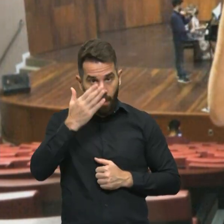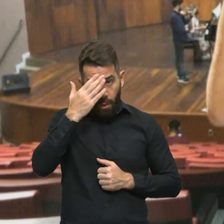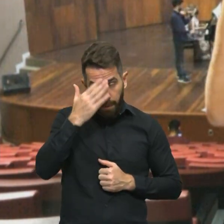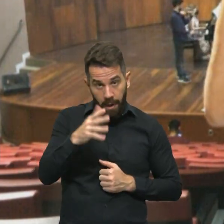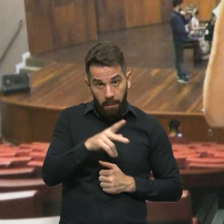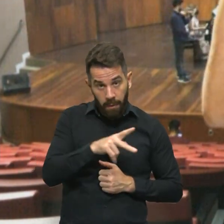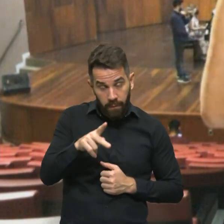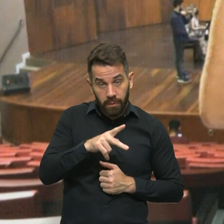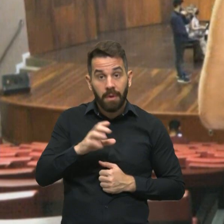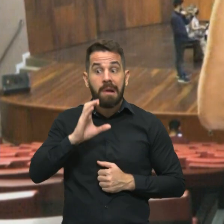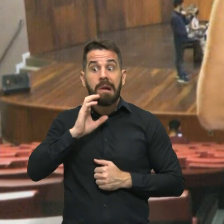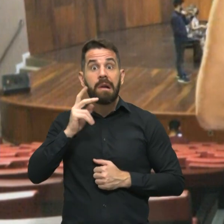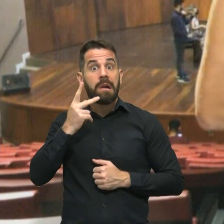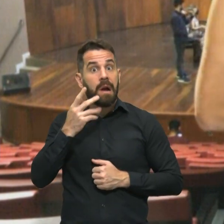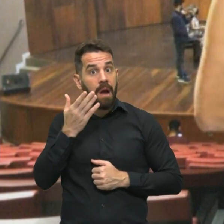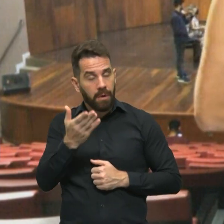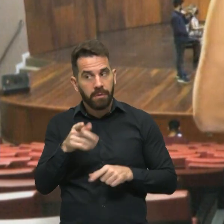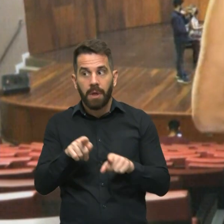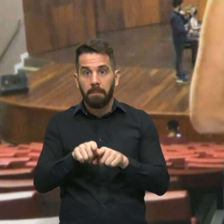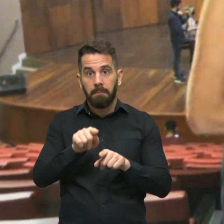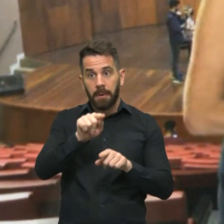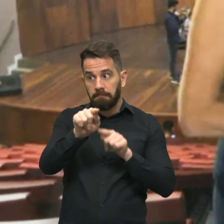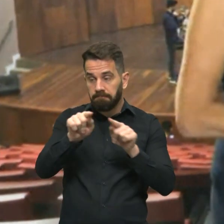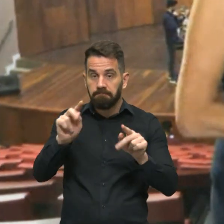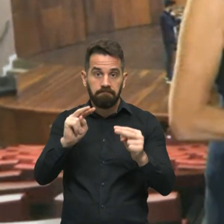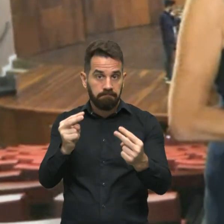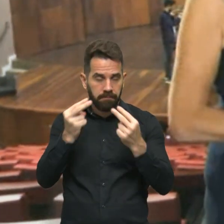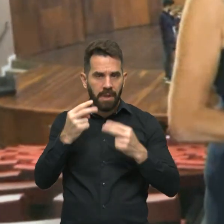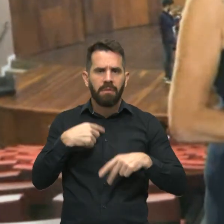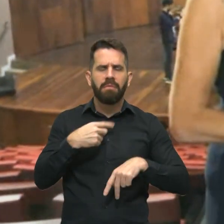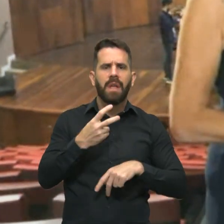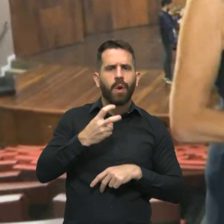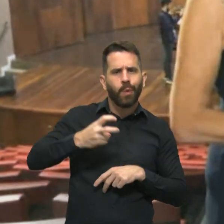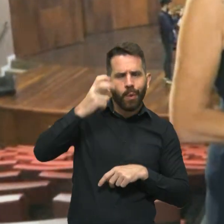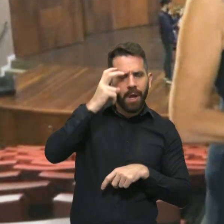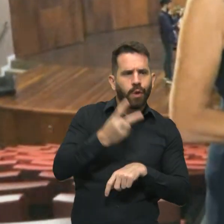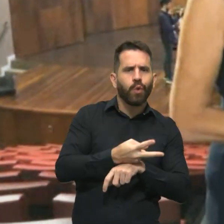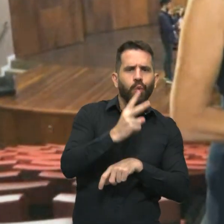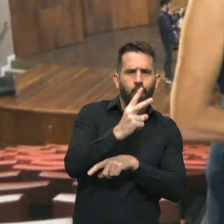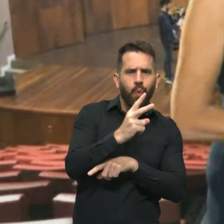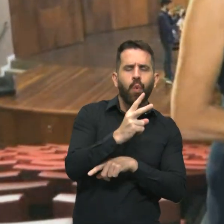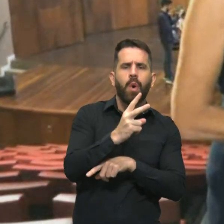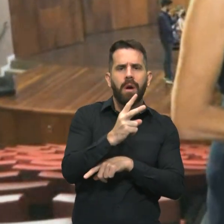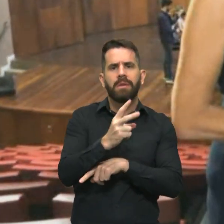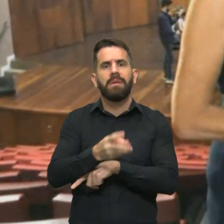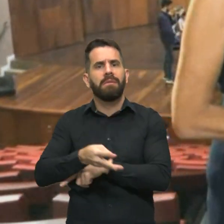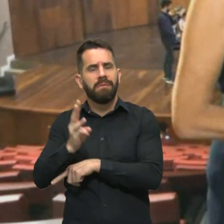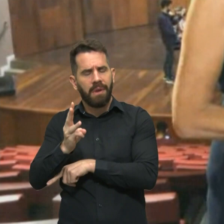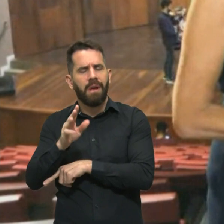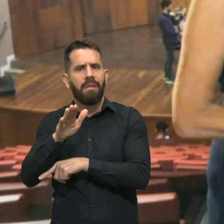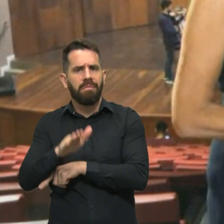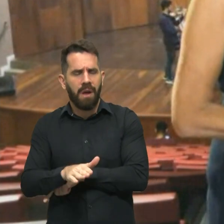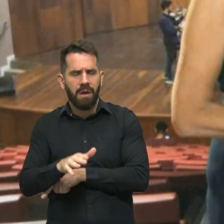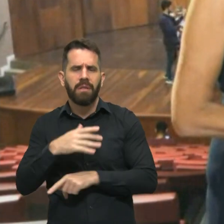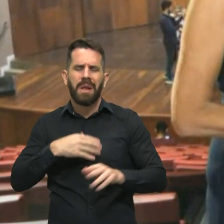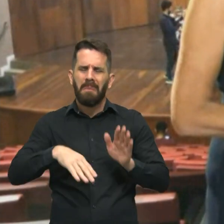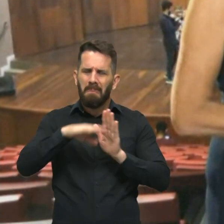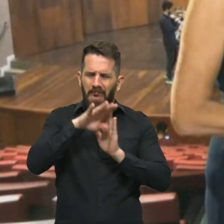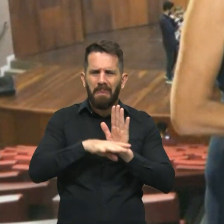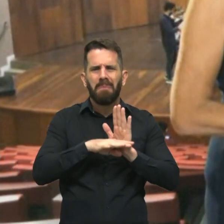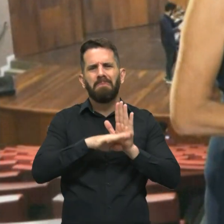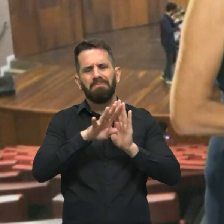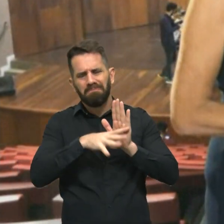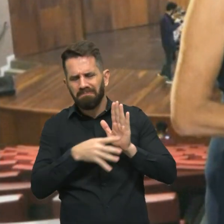assistindo a gente, tem programação cultural aí às 2h, às 3h, e a programação completa do evento está